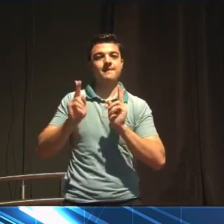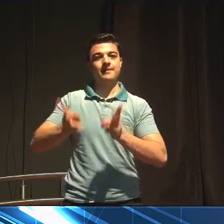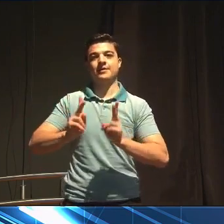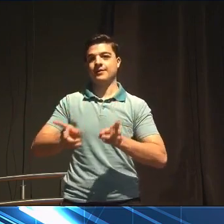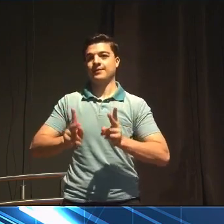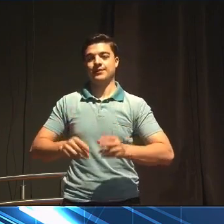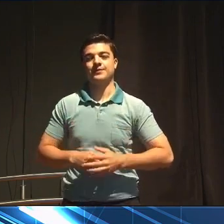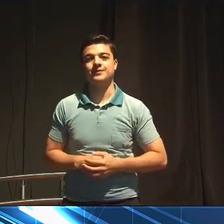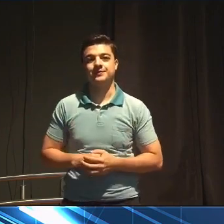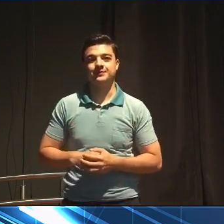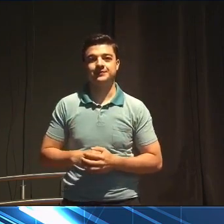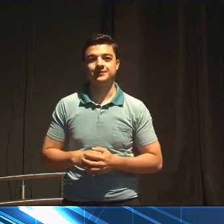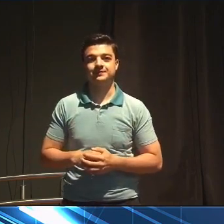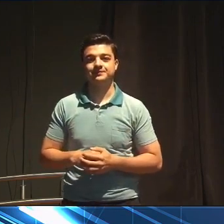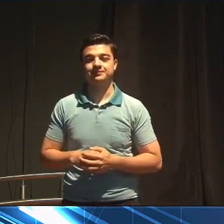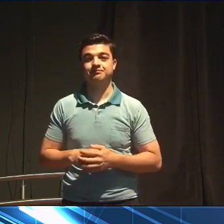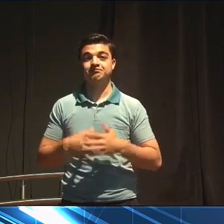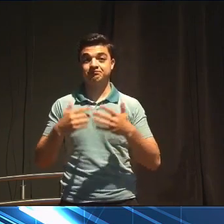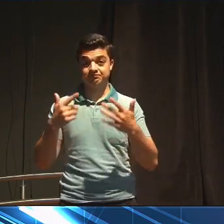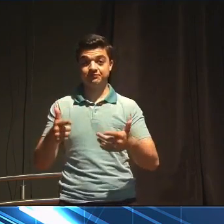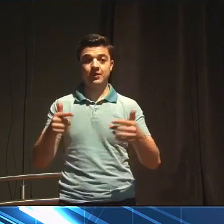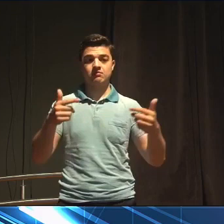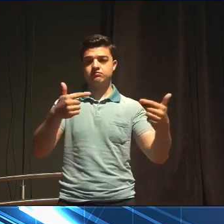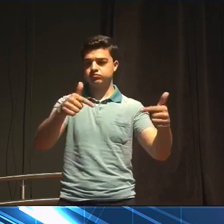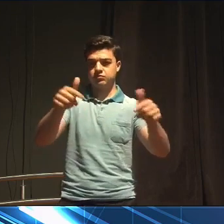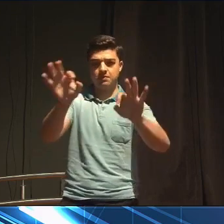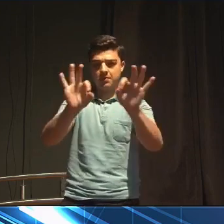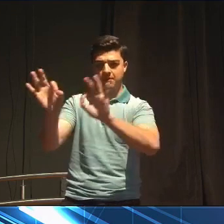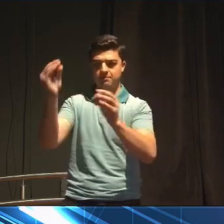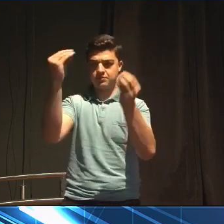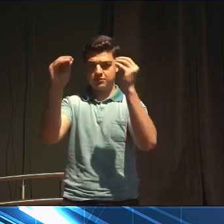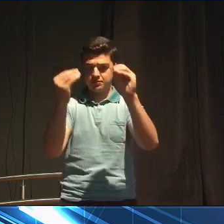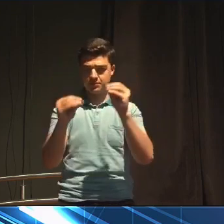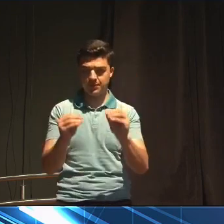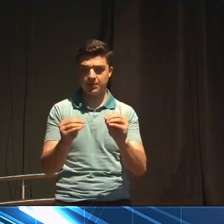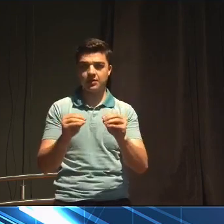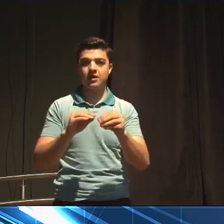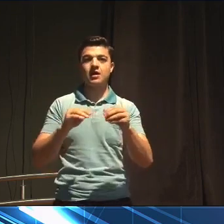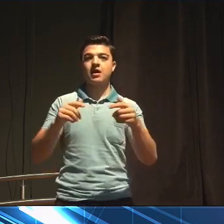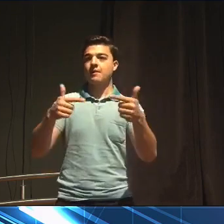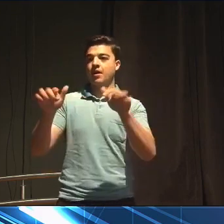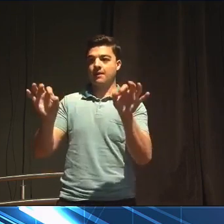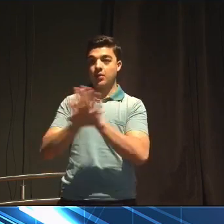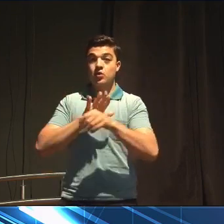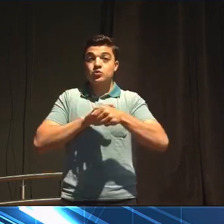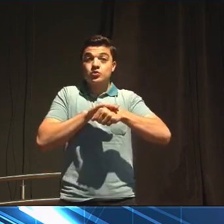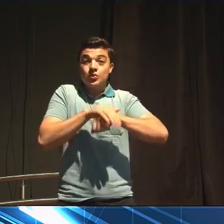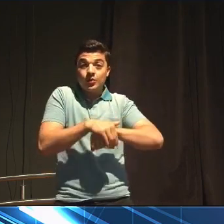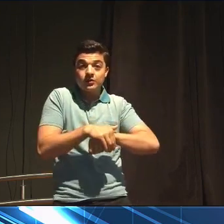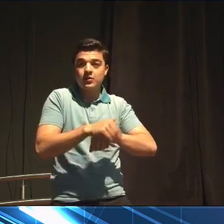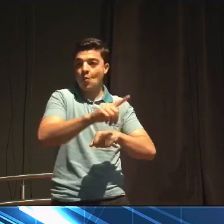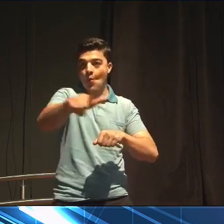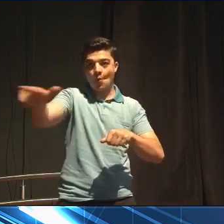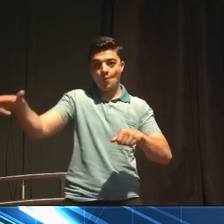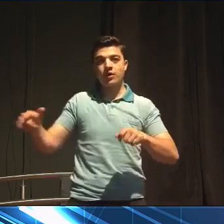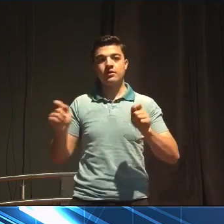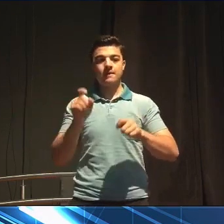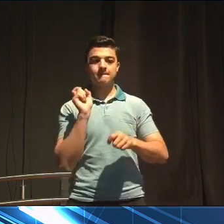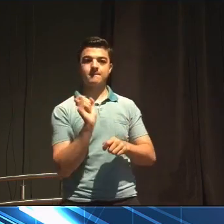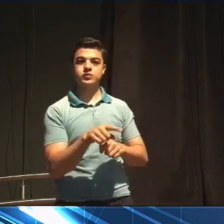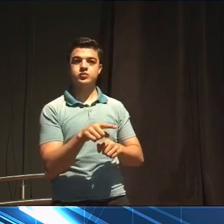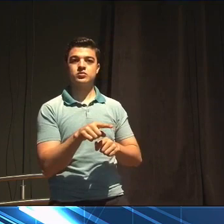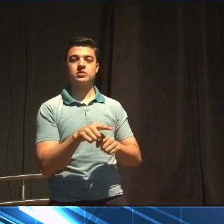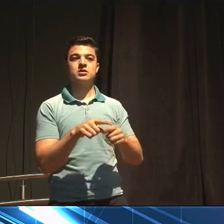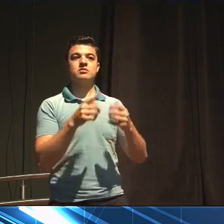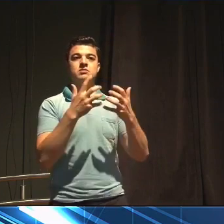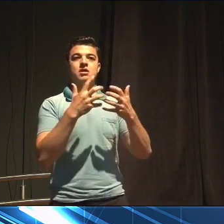fazer, por exemplo, a renderização de tudo. Maximiza a criatividade e a produtividade, porque você consegue trabalhar de forma